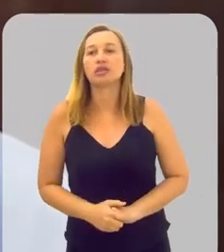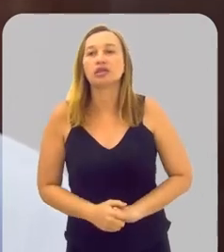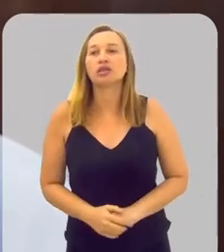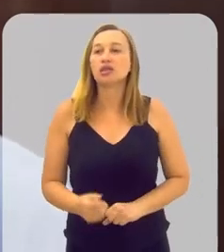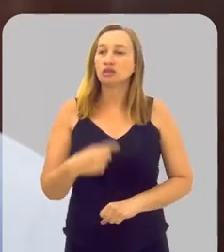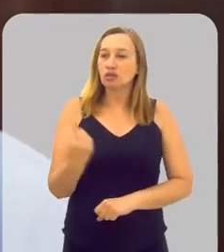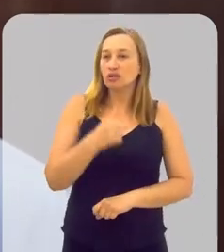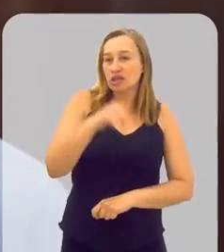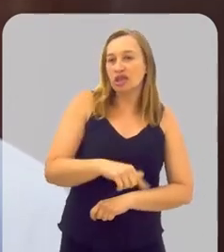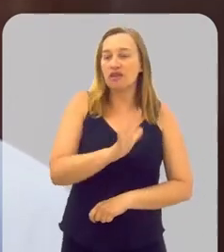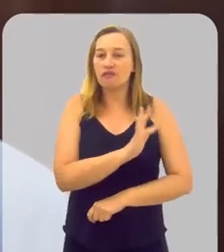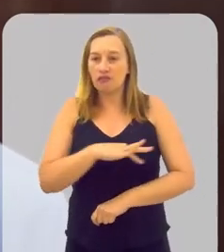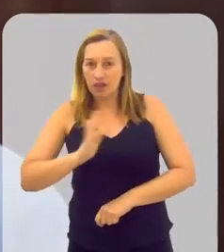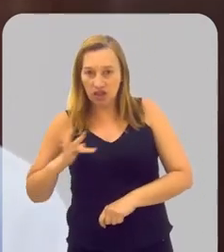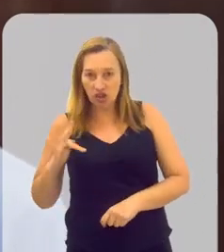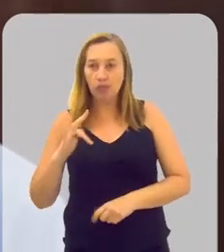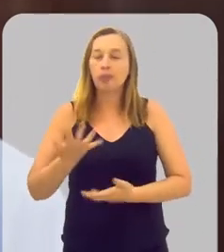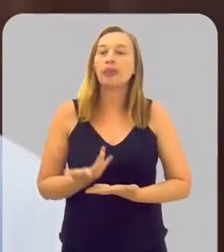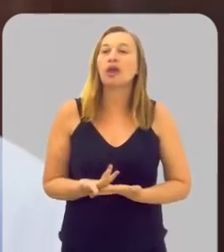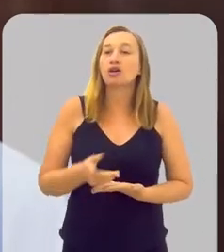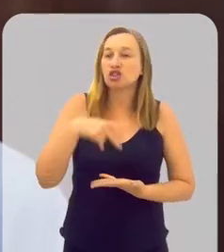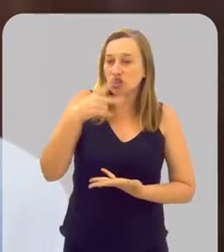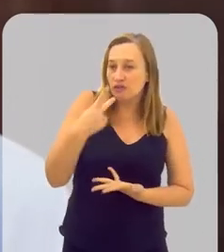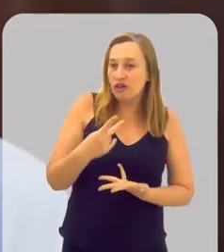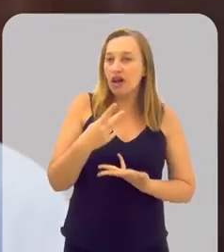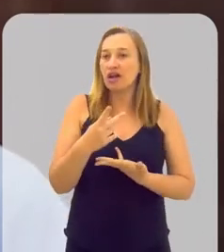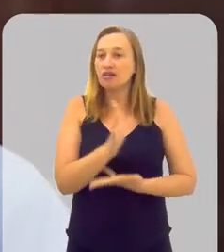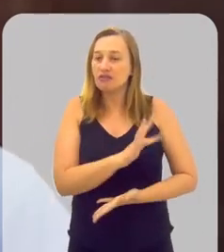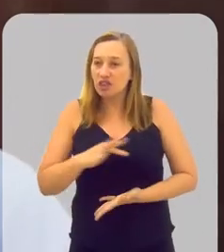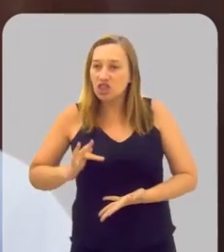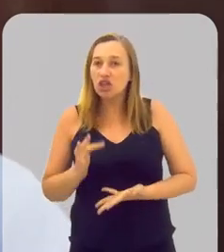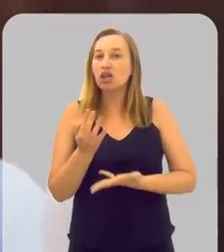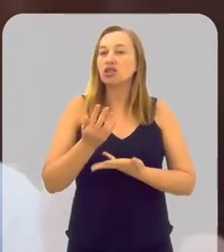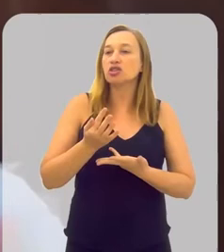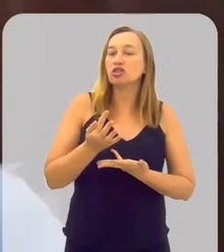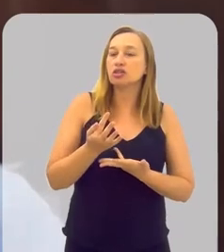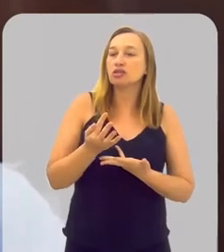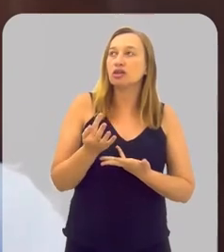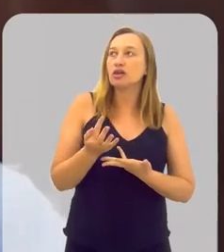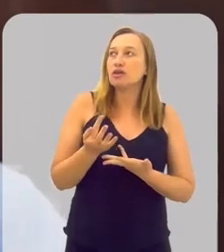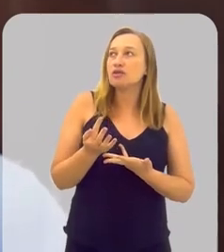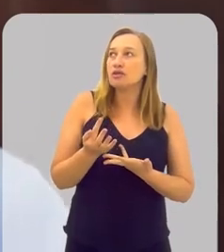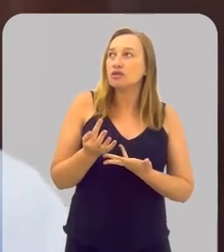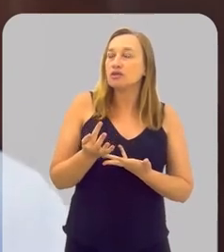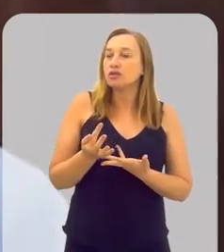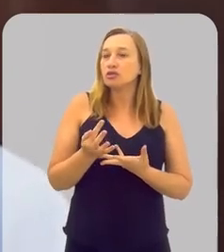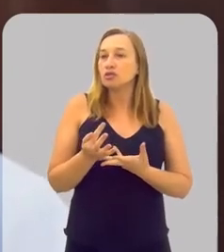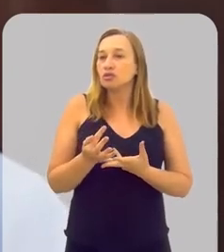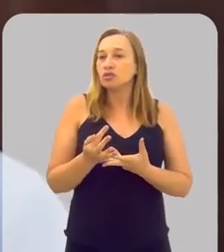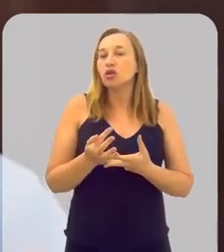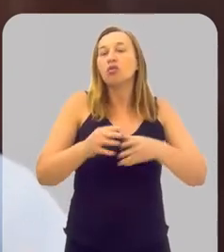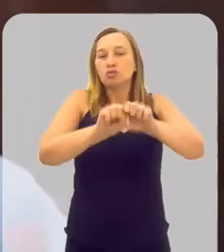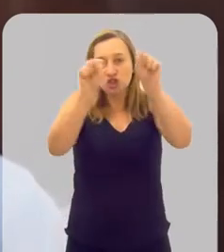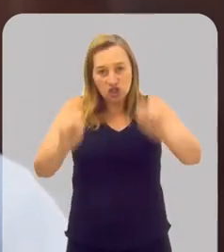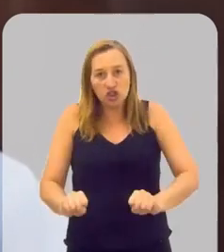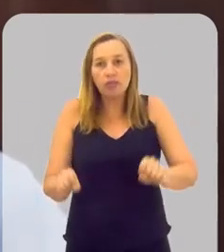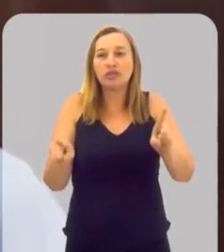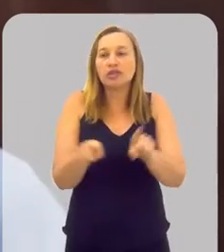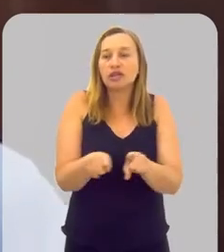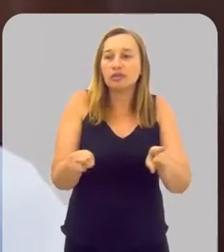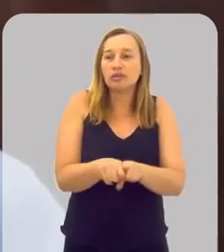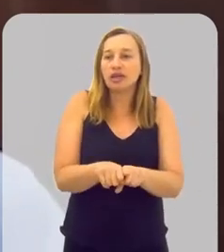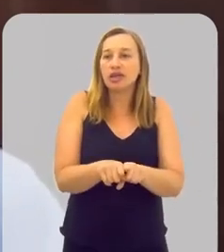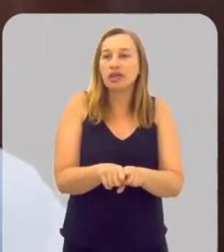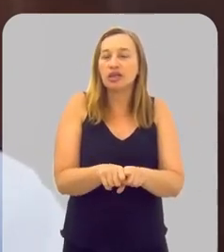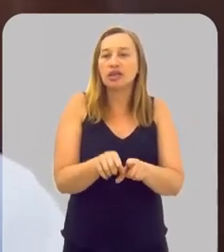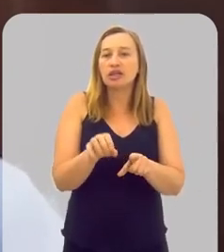também que possam ser o caso. A gente aqui pela Firjan, quando a gente fala Firjan, a gente não fala só Firjan, né? A gente tem dentro da